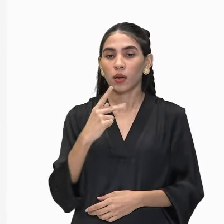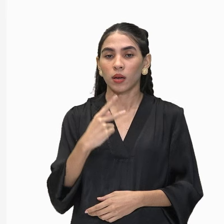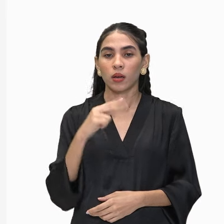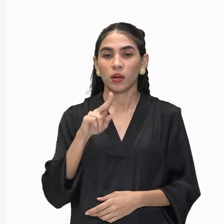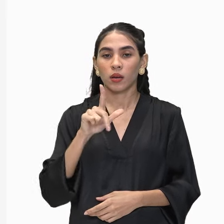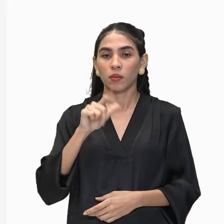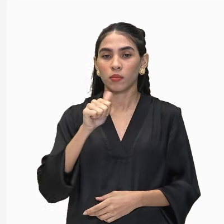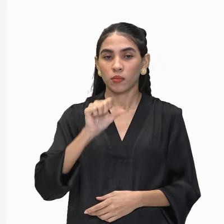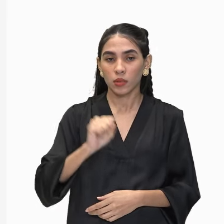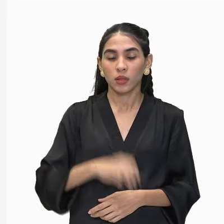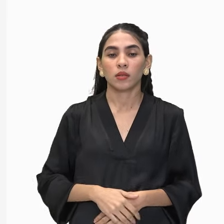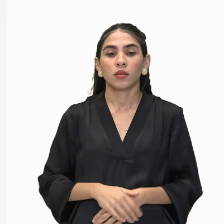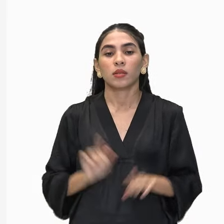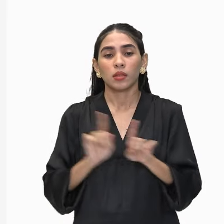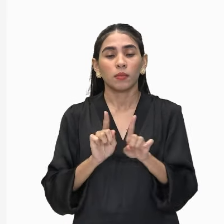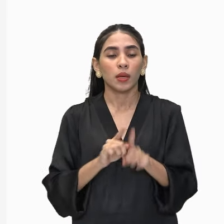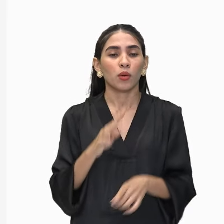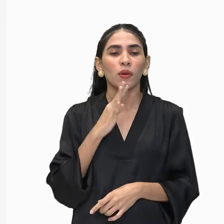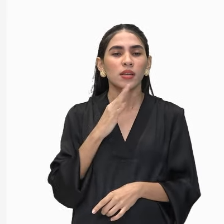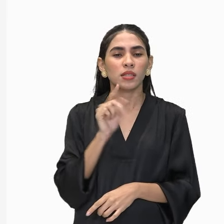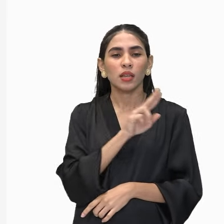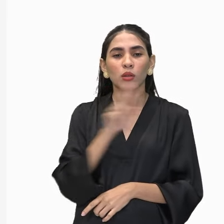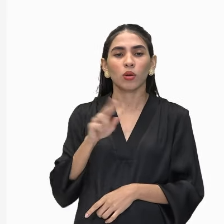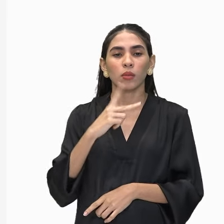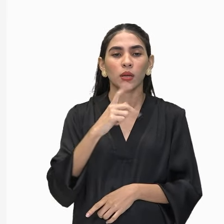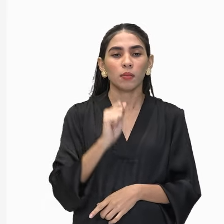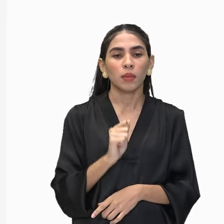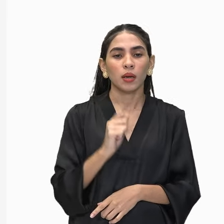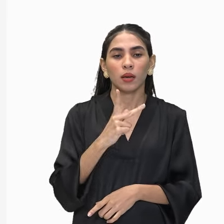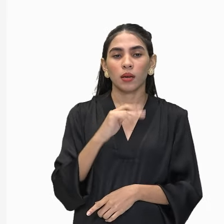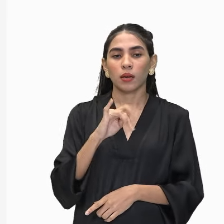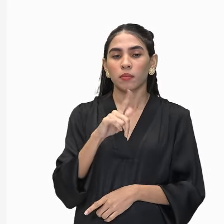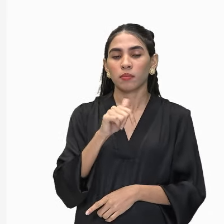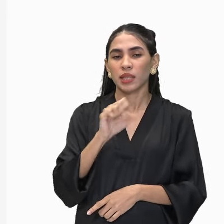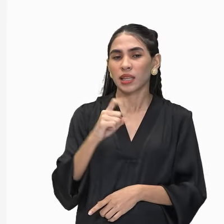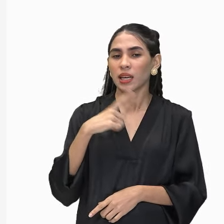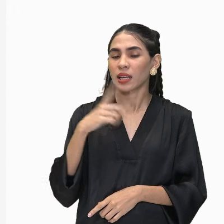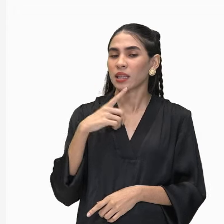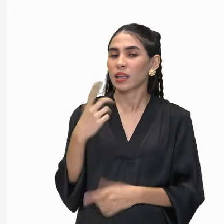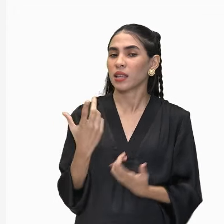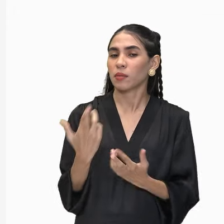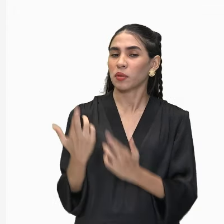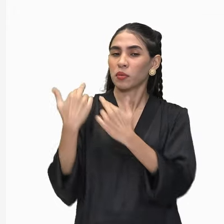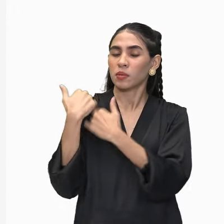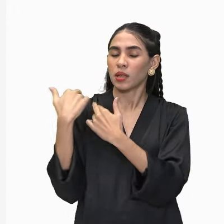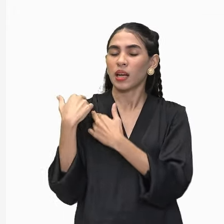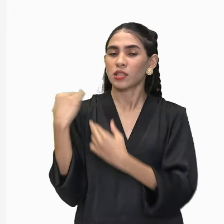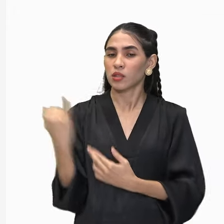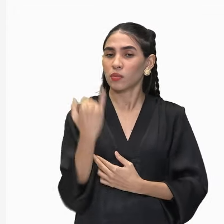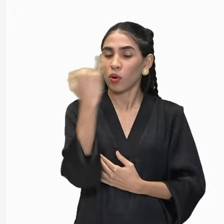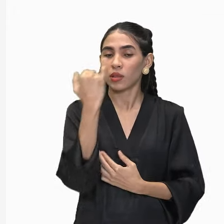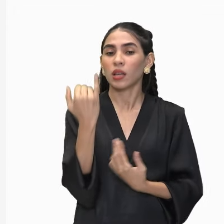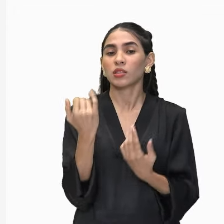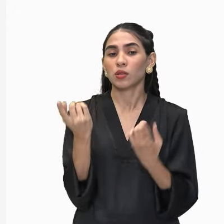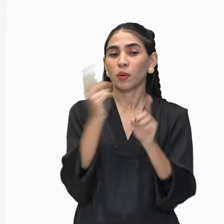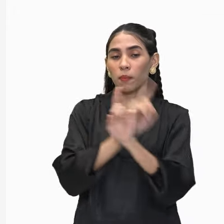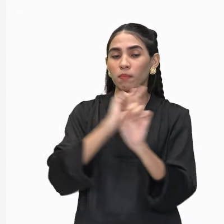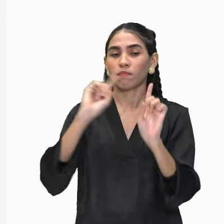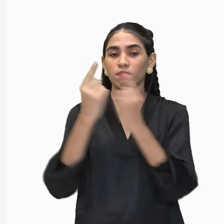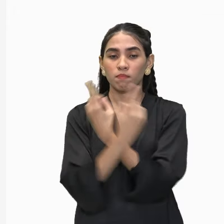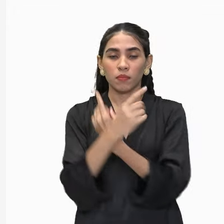como papilas. Elas vão desempenhar um papel importantíssimo nas trocas gasosas do animal, funcionando